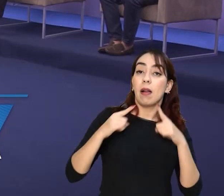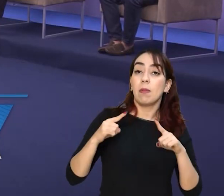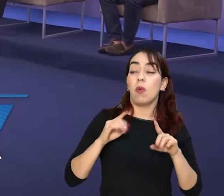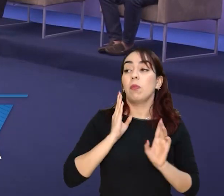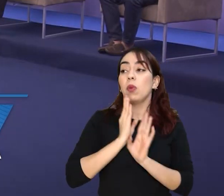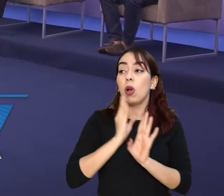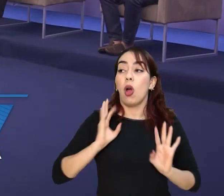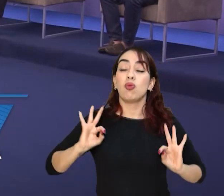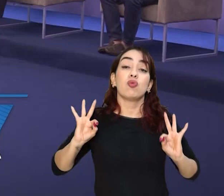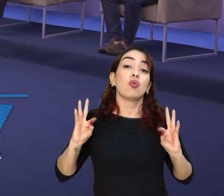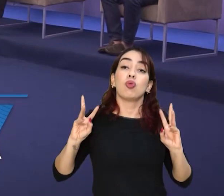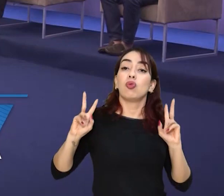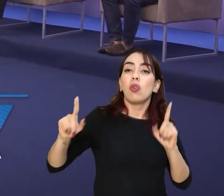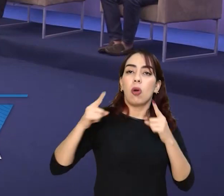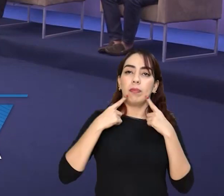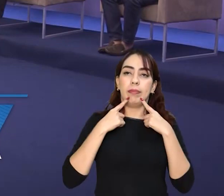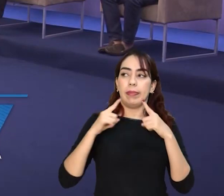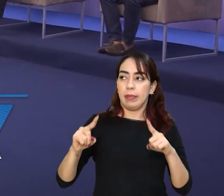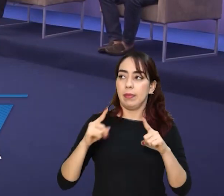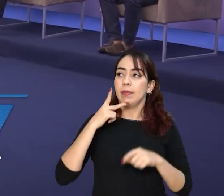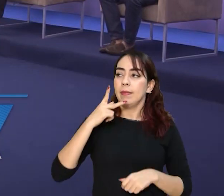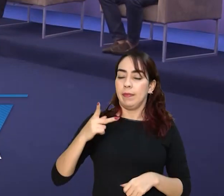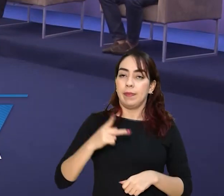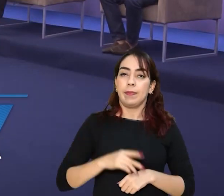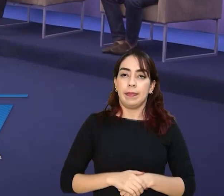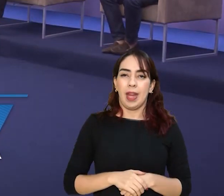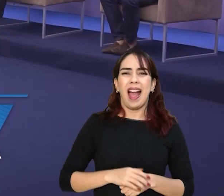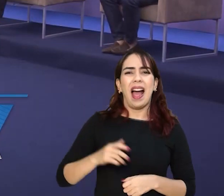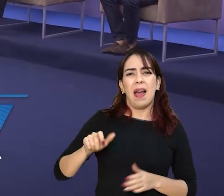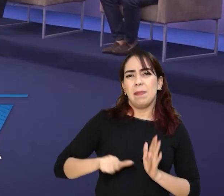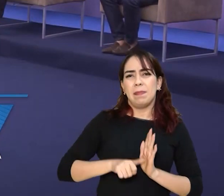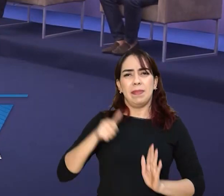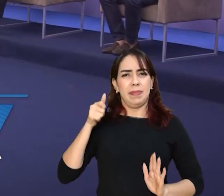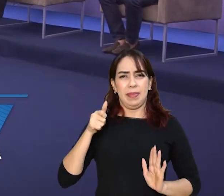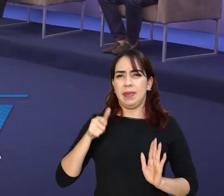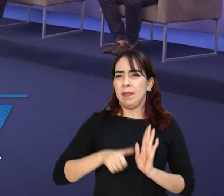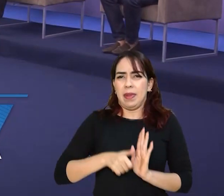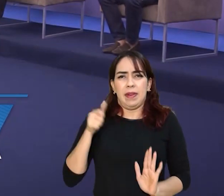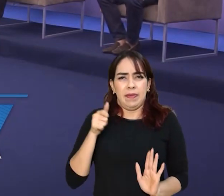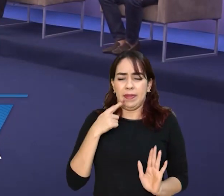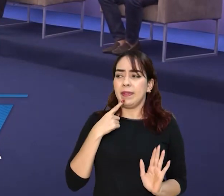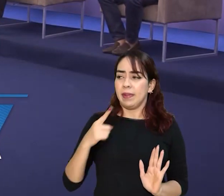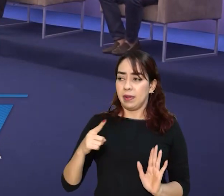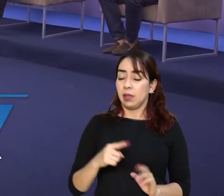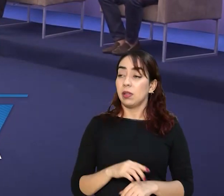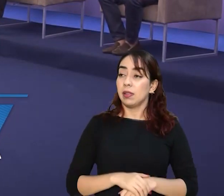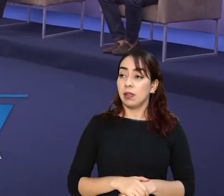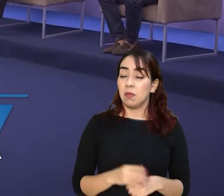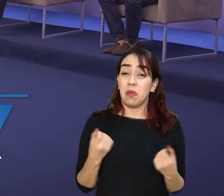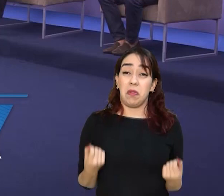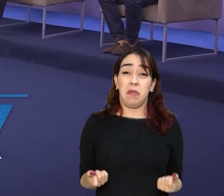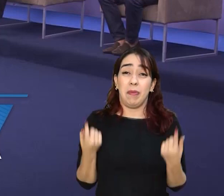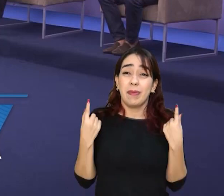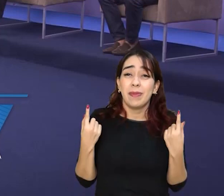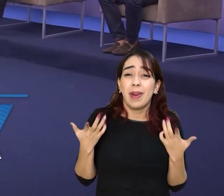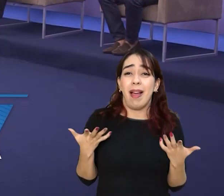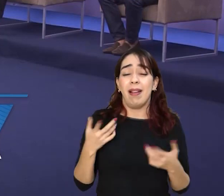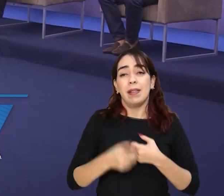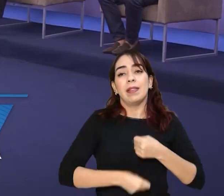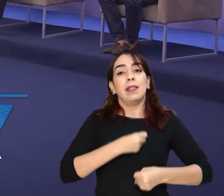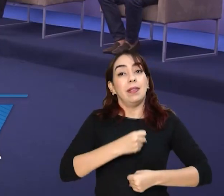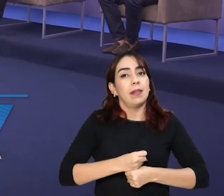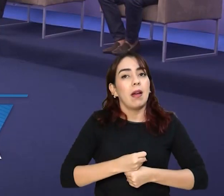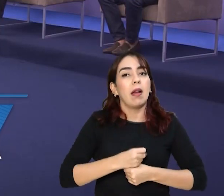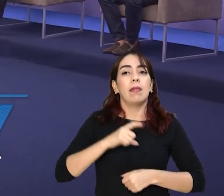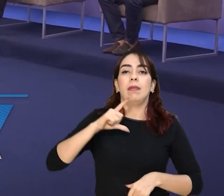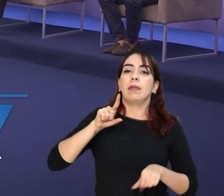reclamando. Mas ele não atribuiu a derrota a isso. Aliás, o empate a isso. Vocês falaram por isso que estranhei ele falar. Tivemos chuvas esse ano.